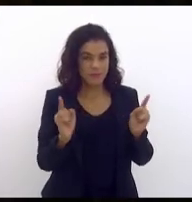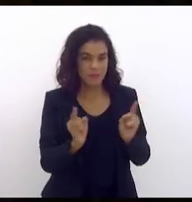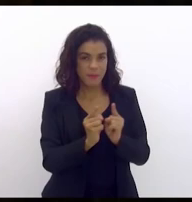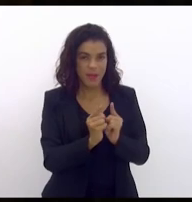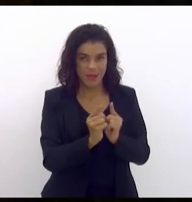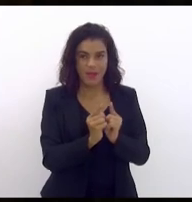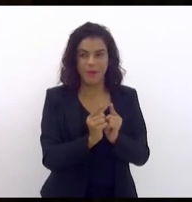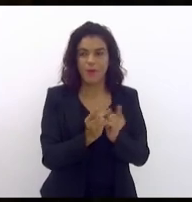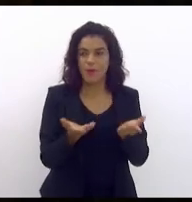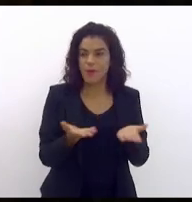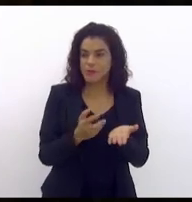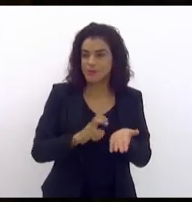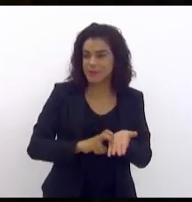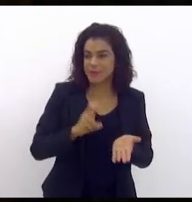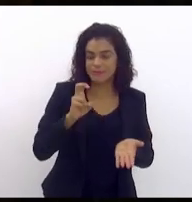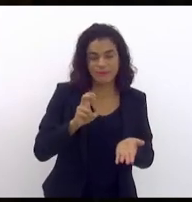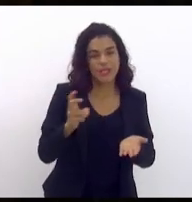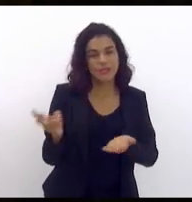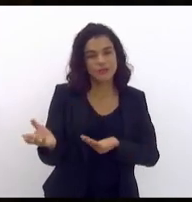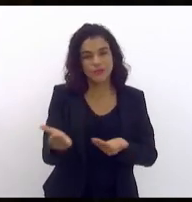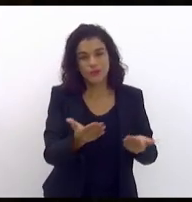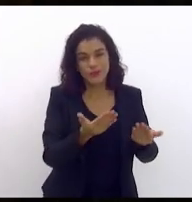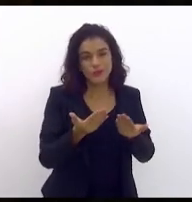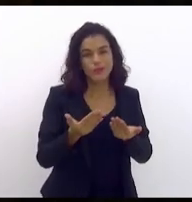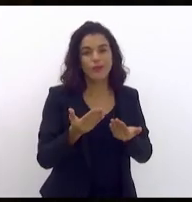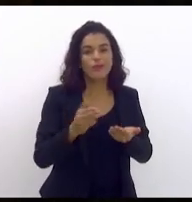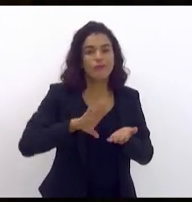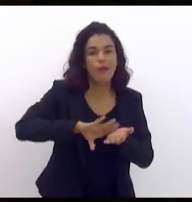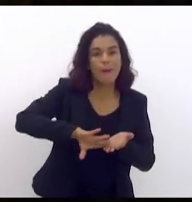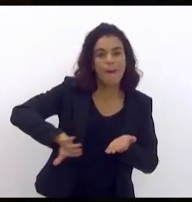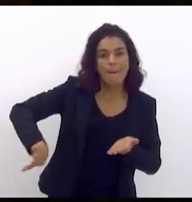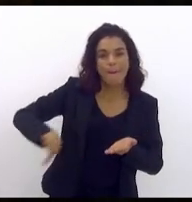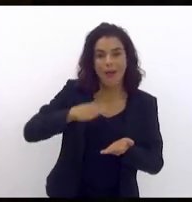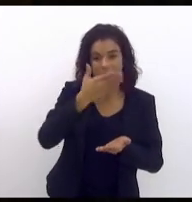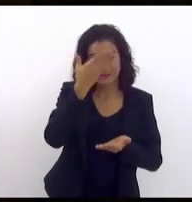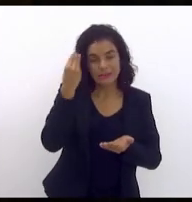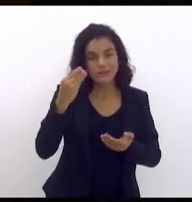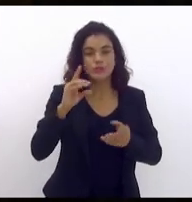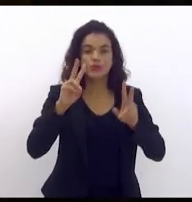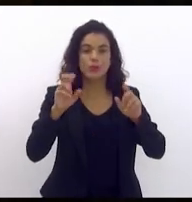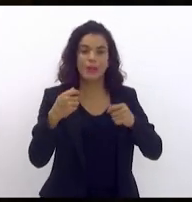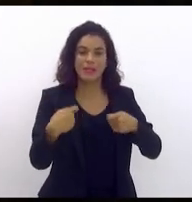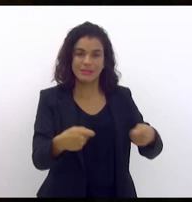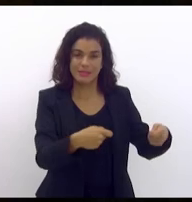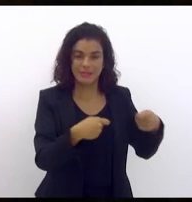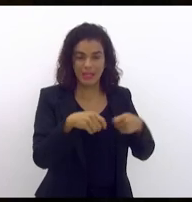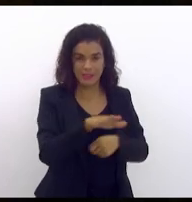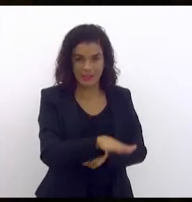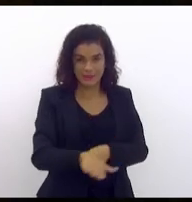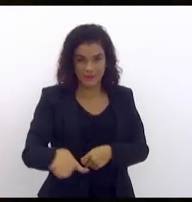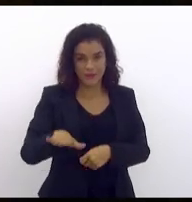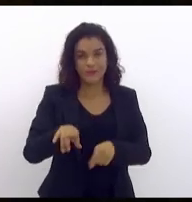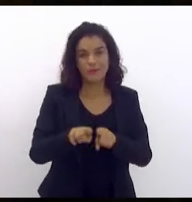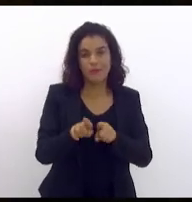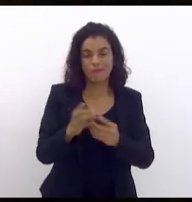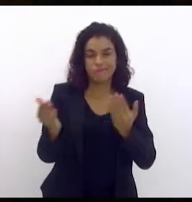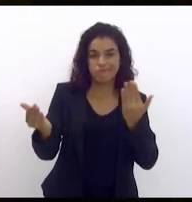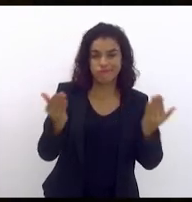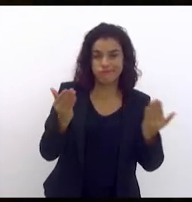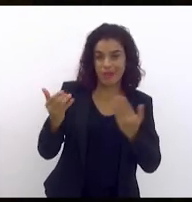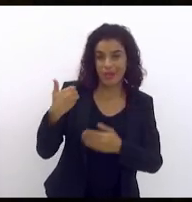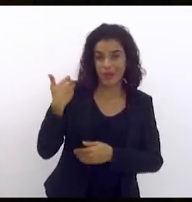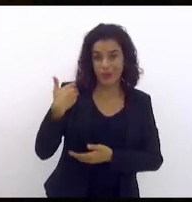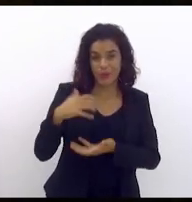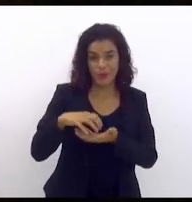início dessa manhã de que a juventude acaba ficando esquecida muito às vezes entre as demandas de infância e do idoso a infância